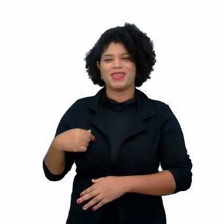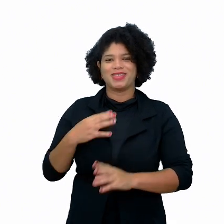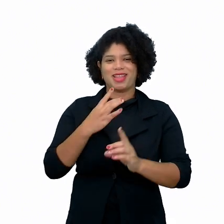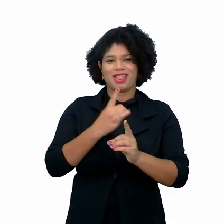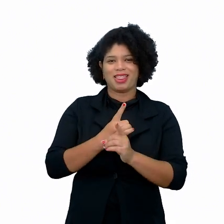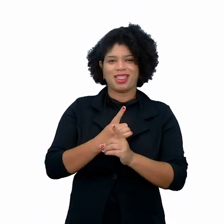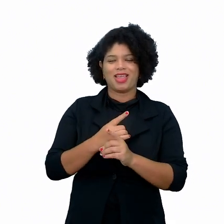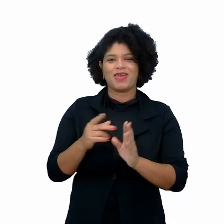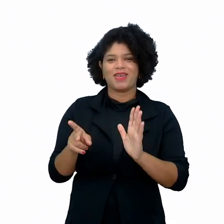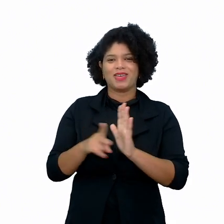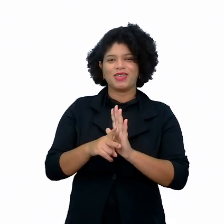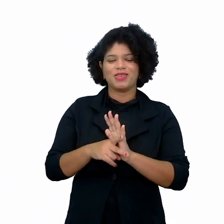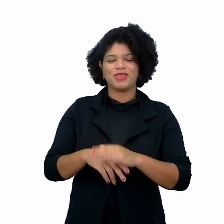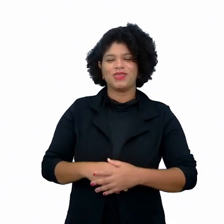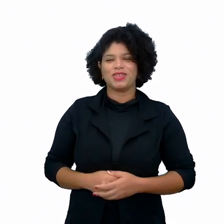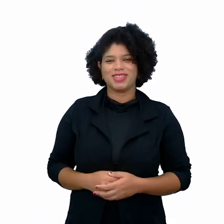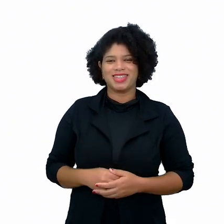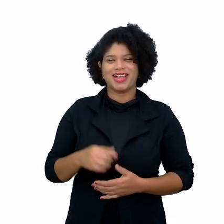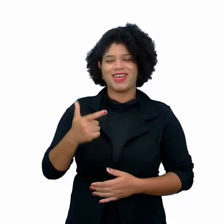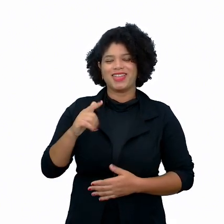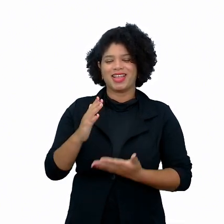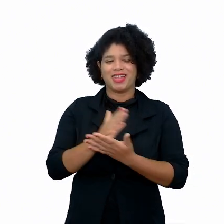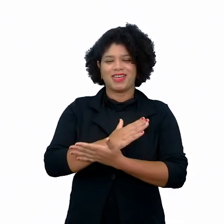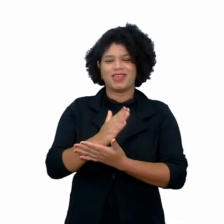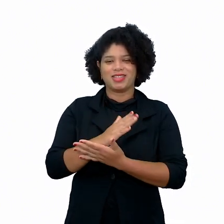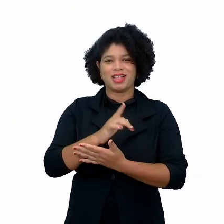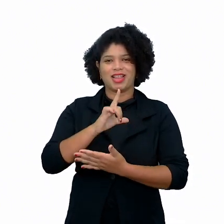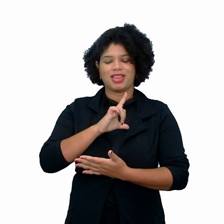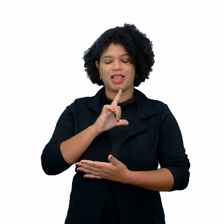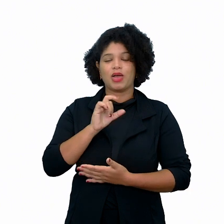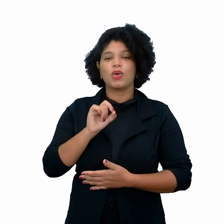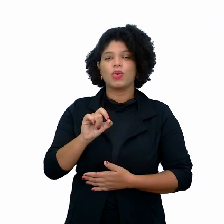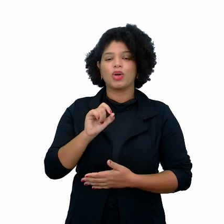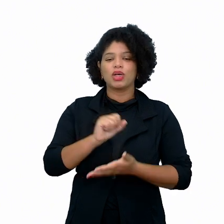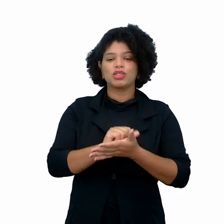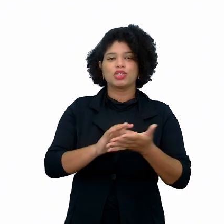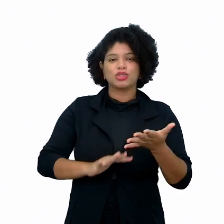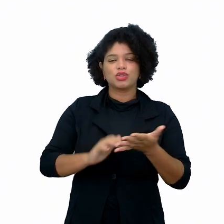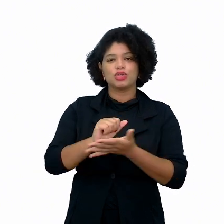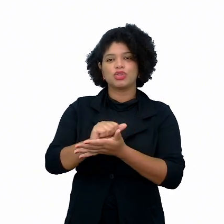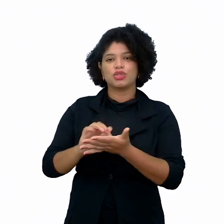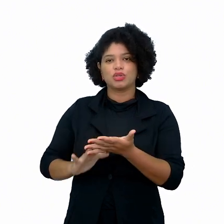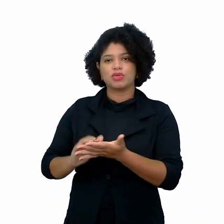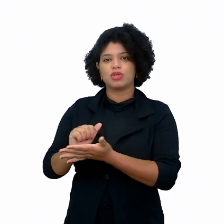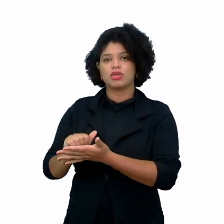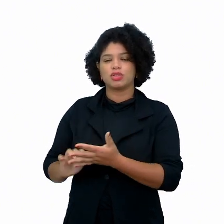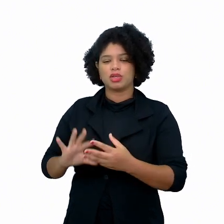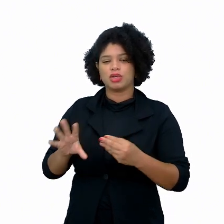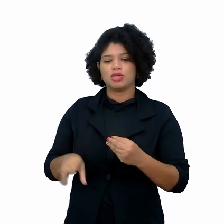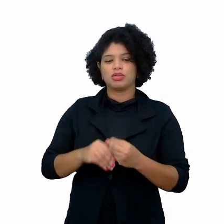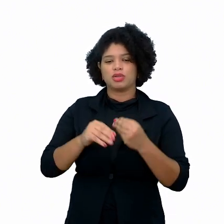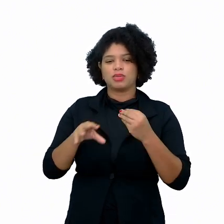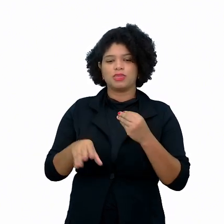por meio delas algumas habilidades que são desenvolvidas.